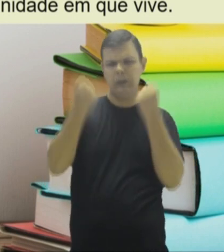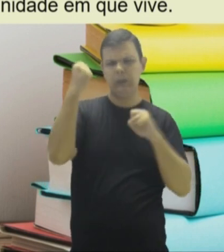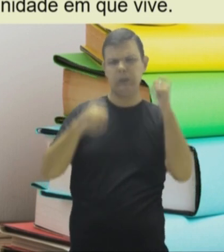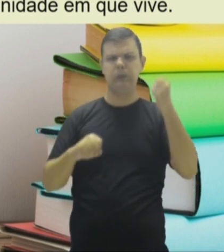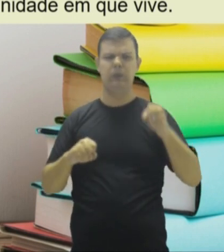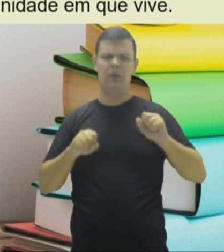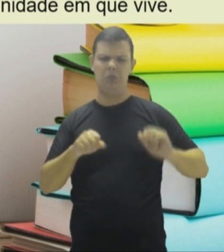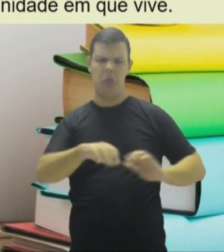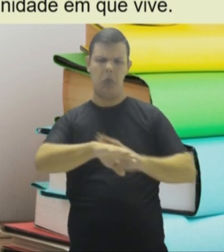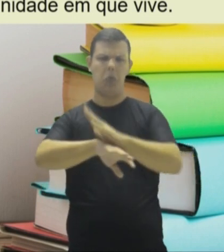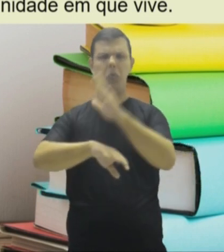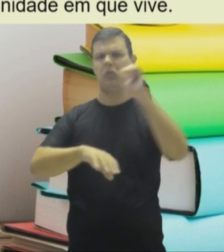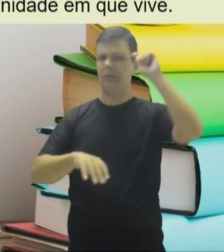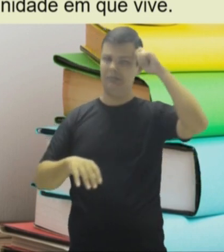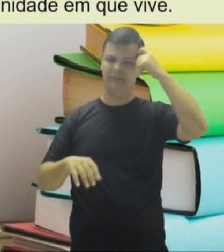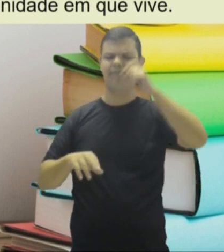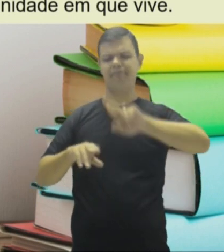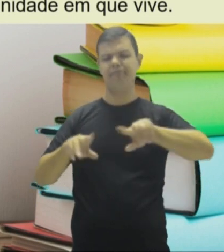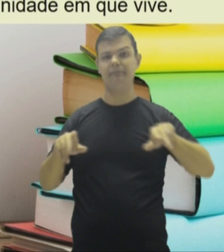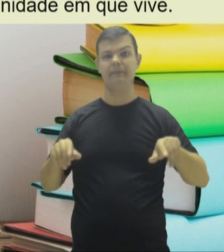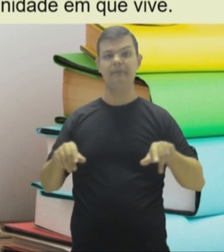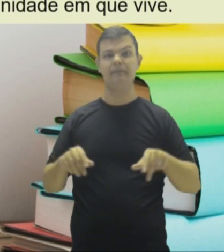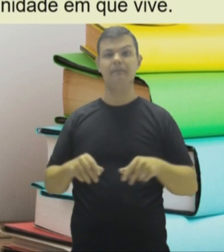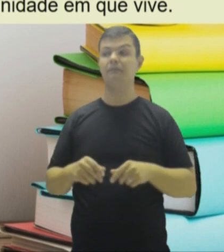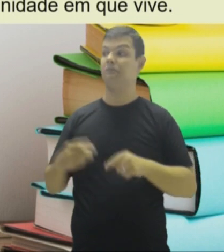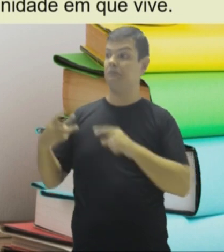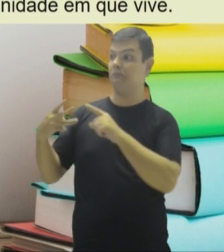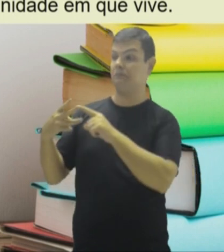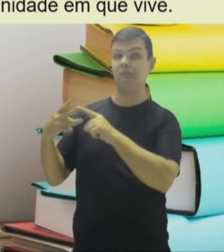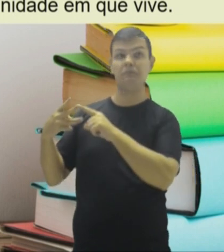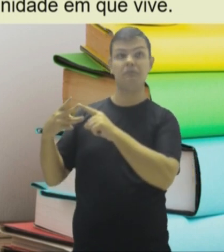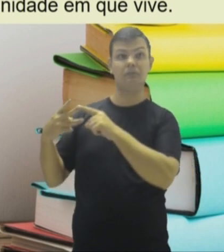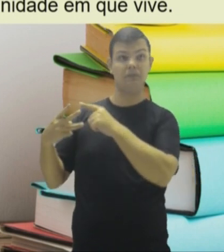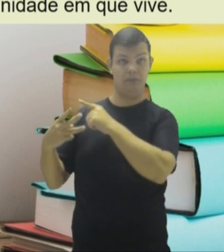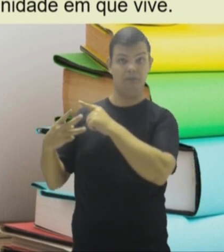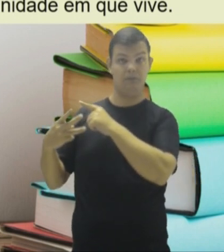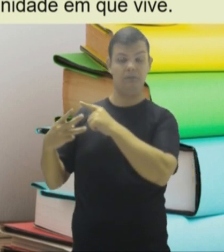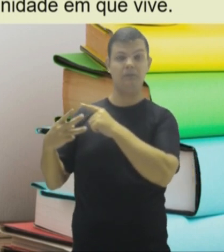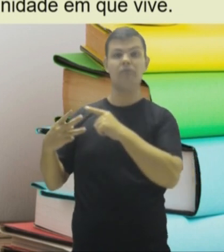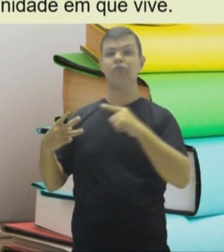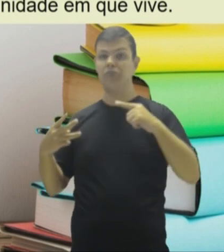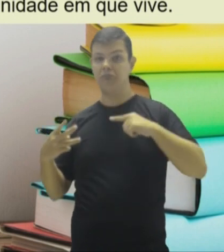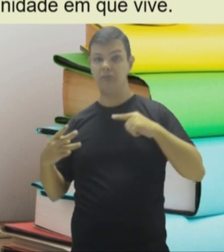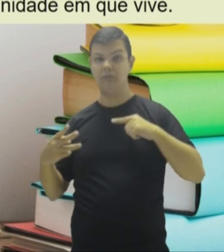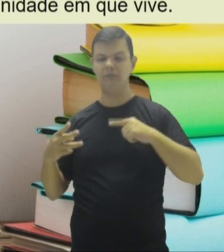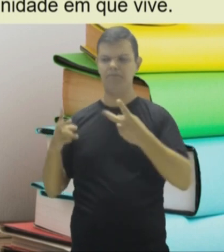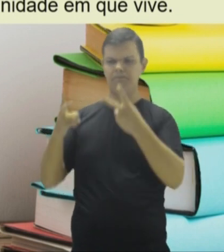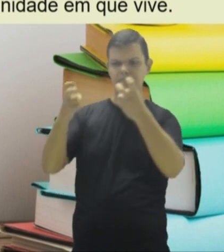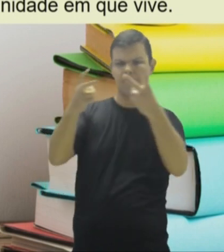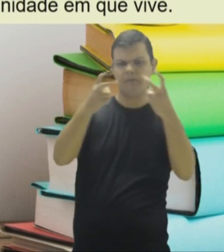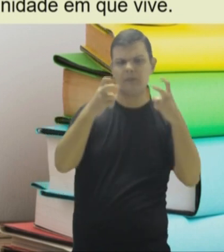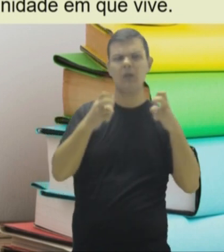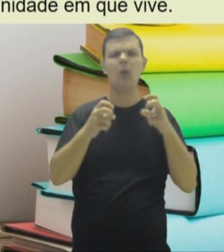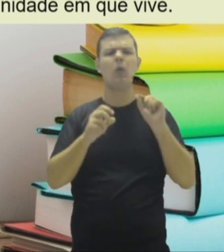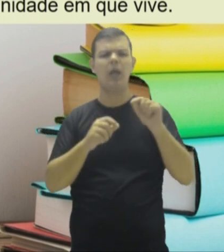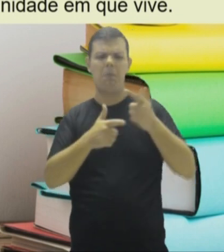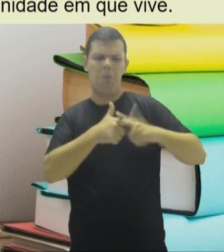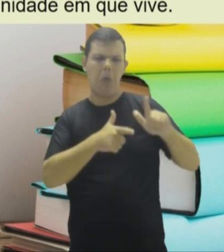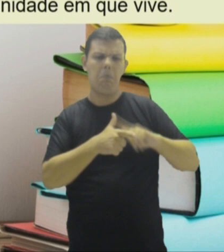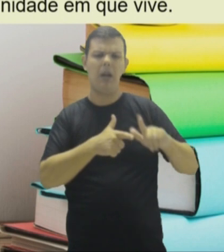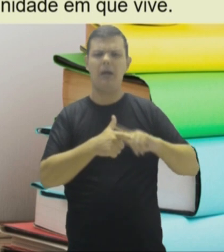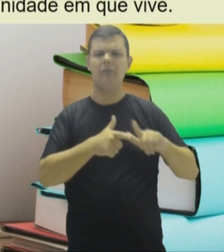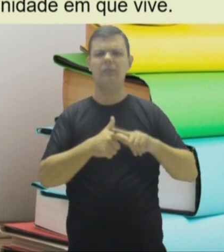industriais, marés negras e etc. O EF05, GE011, identificar e descrever